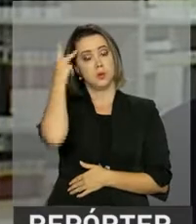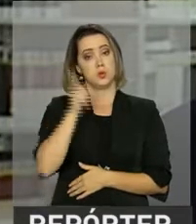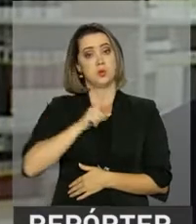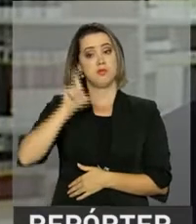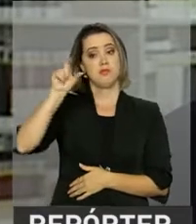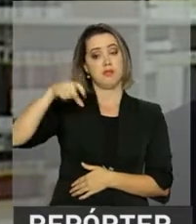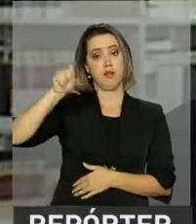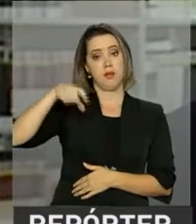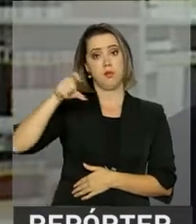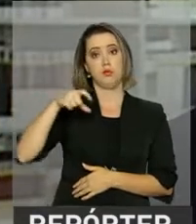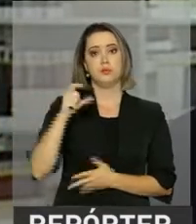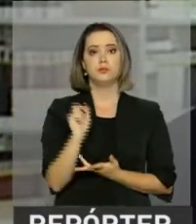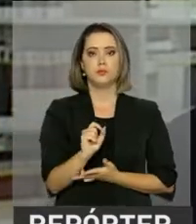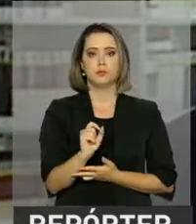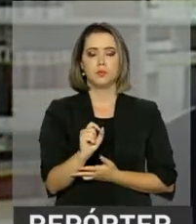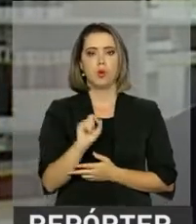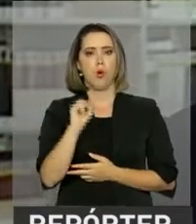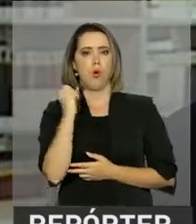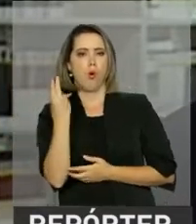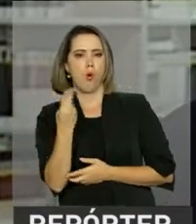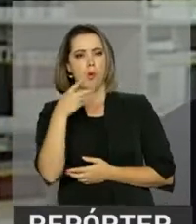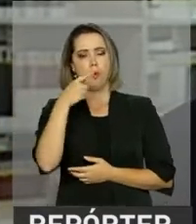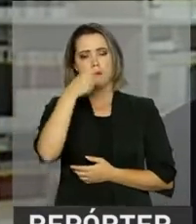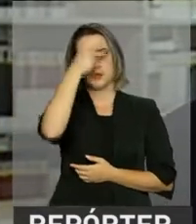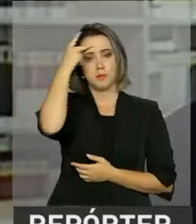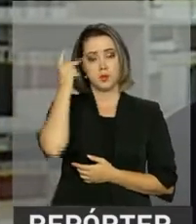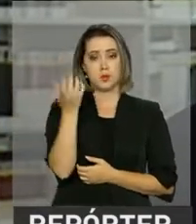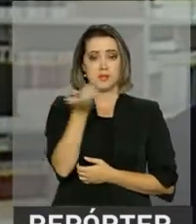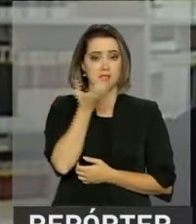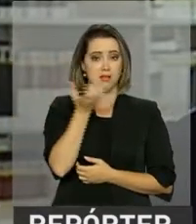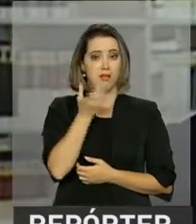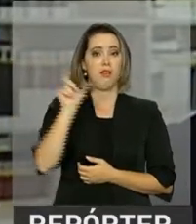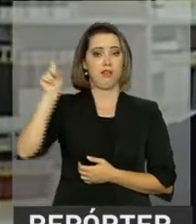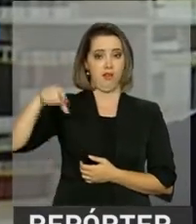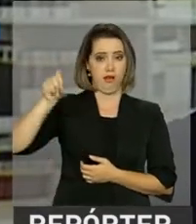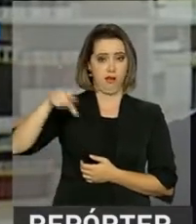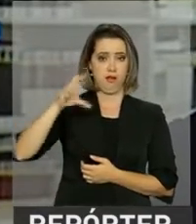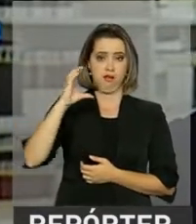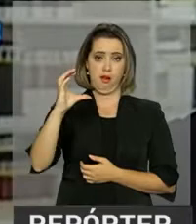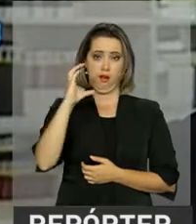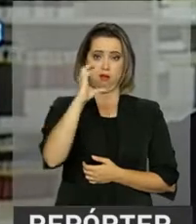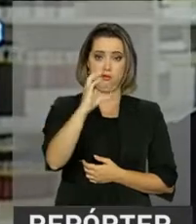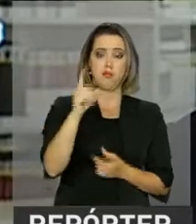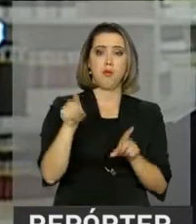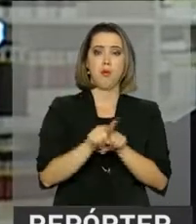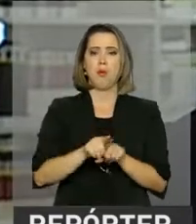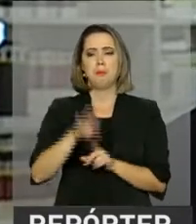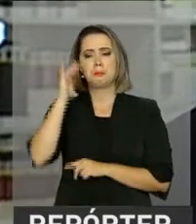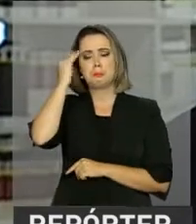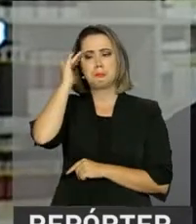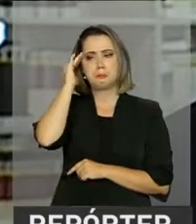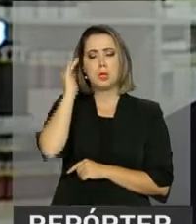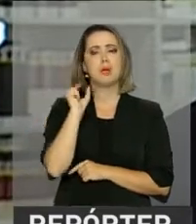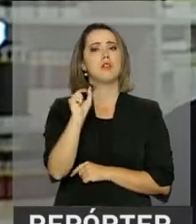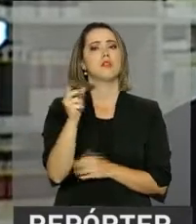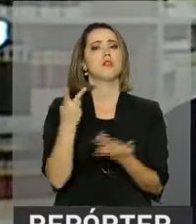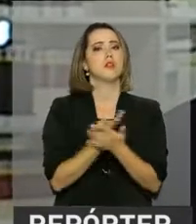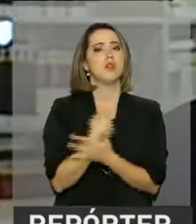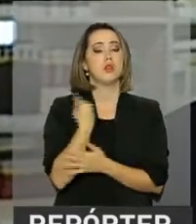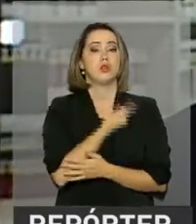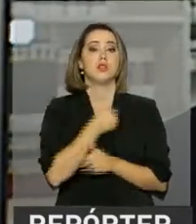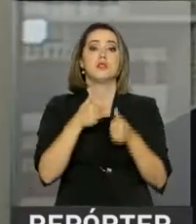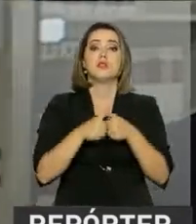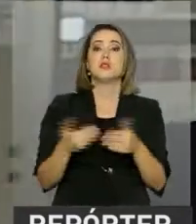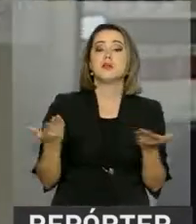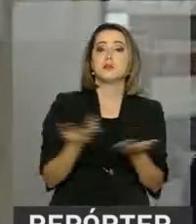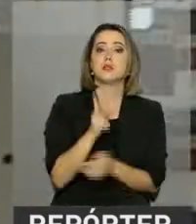o cartão de crédito ou as pessoas que pensa em fazer o cartão de crédito possam avaliar bem a situação nós estamos aqui com